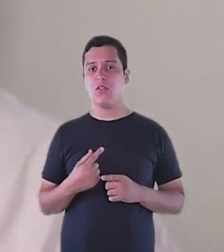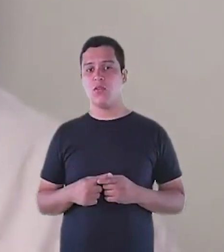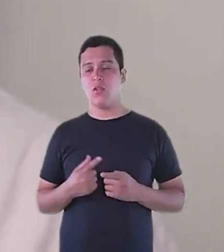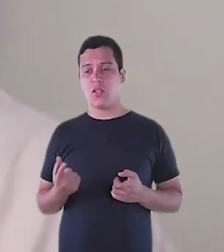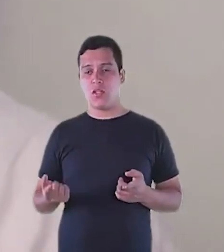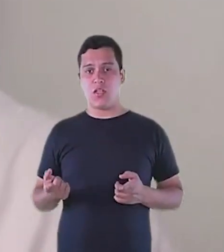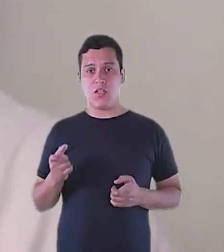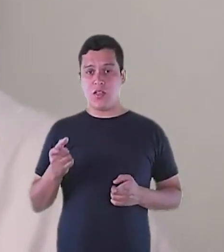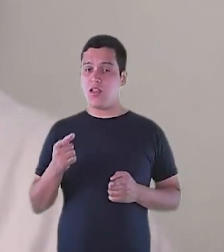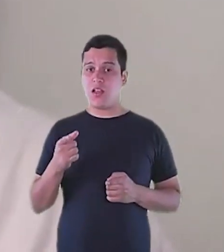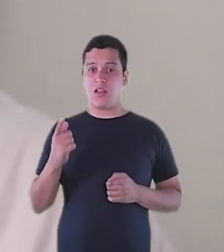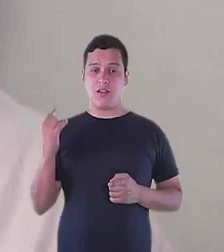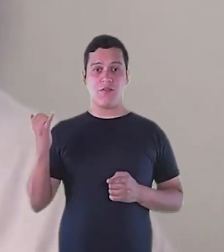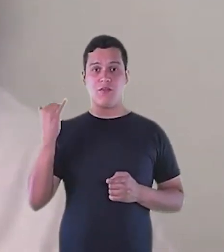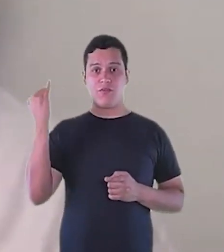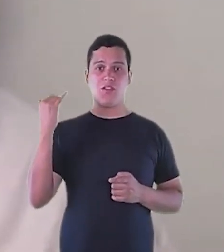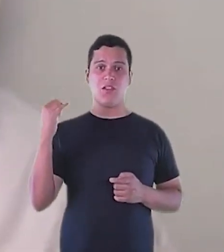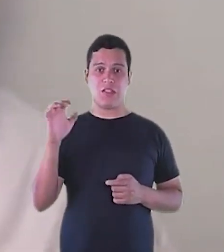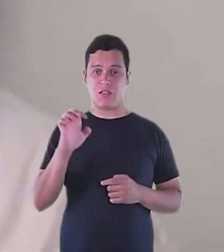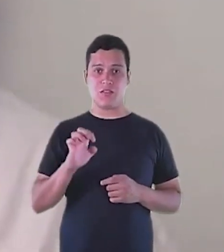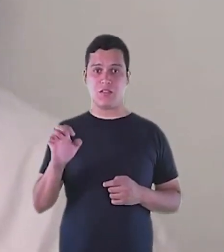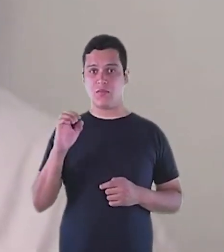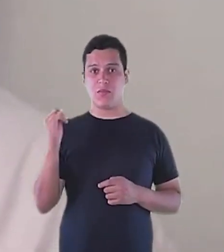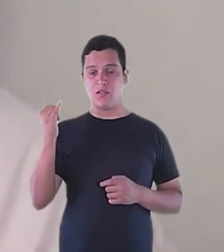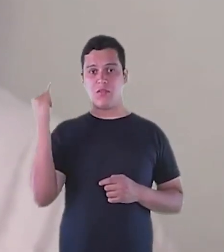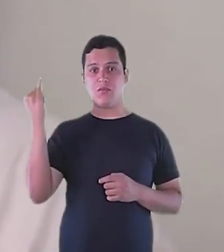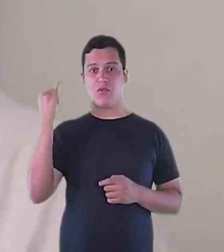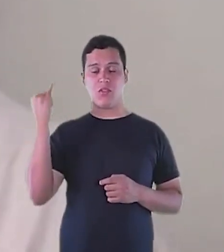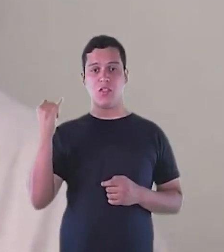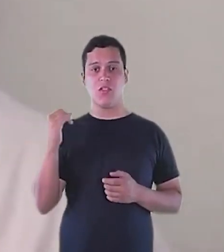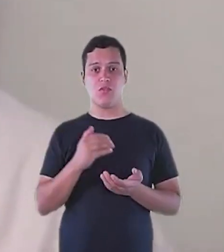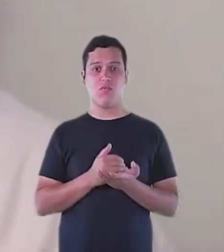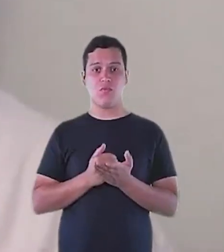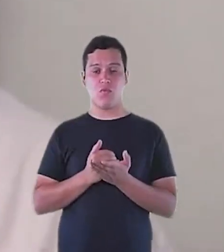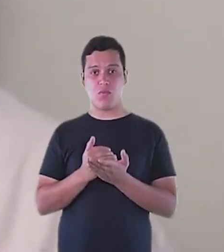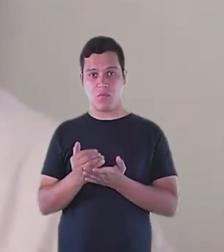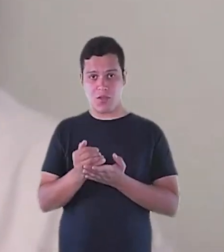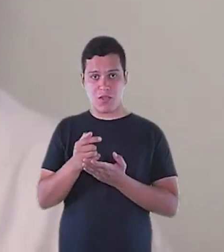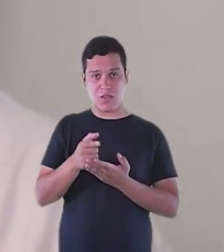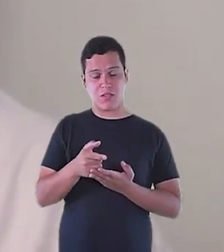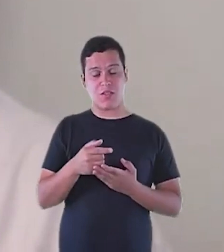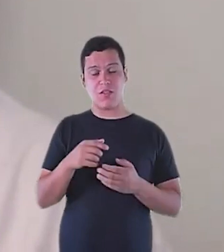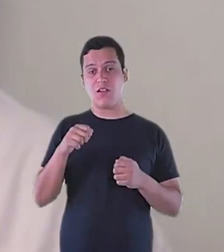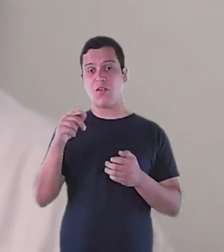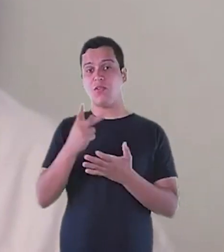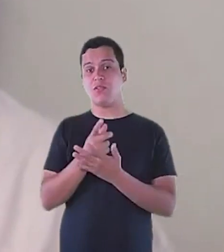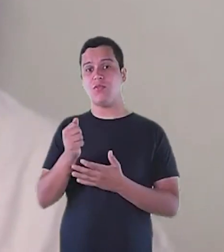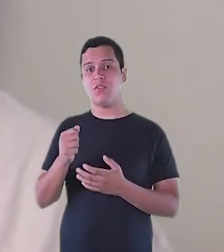mais importante do Brasil, né? Não é à toa que a capital sai de Salvador e vai para o Rio de Janeiro, em